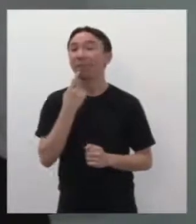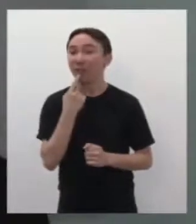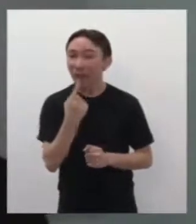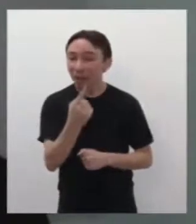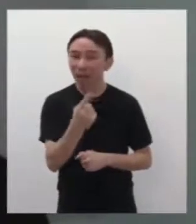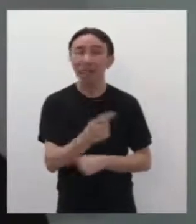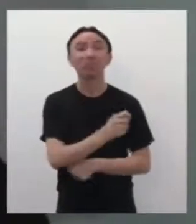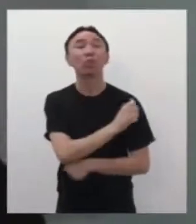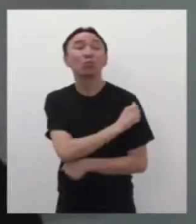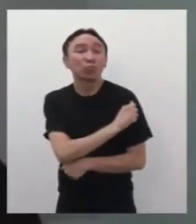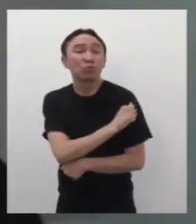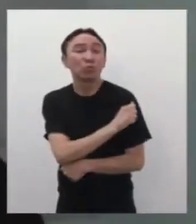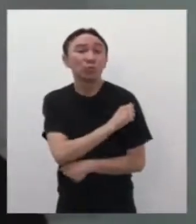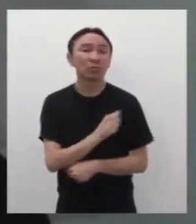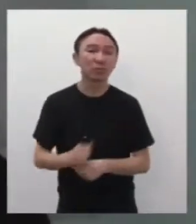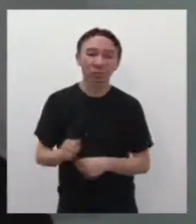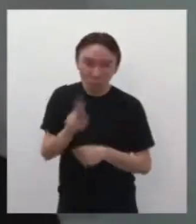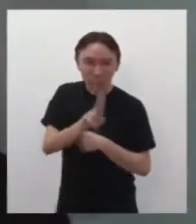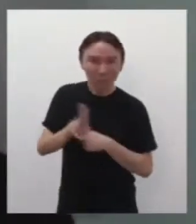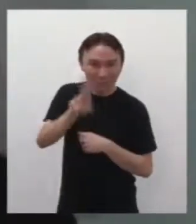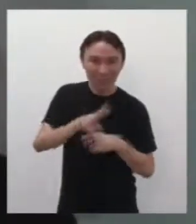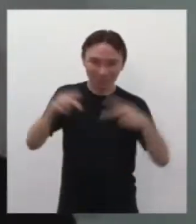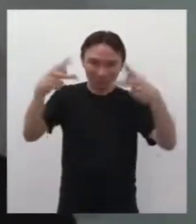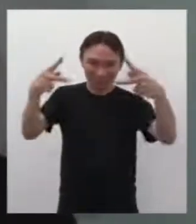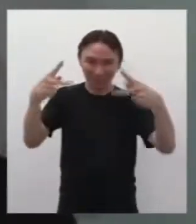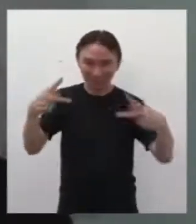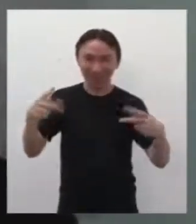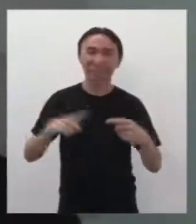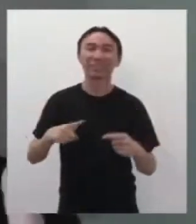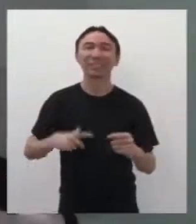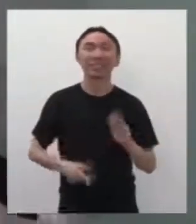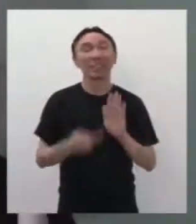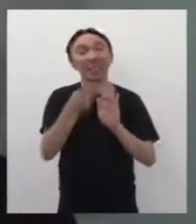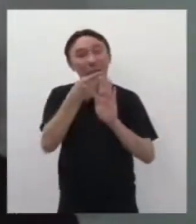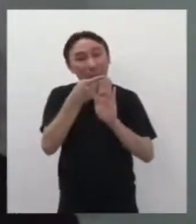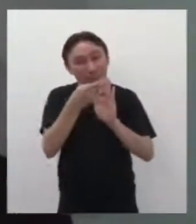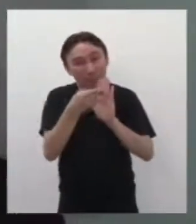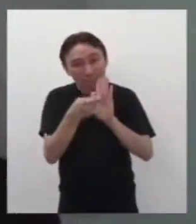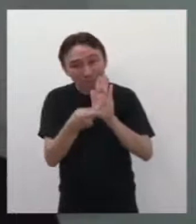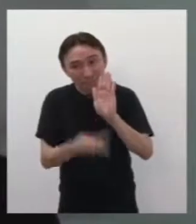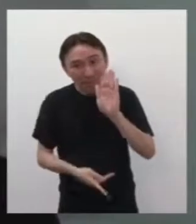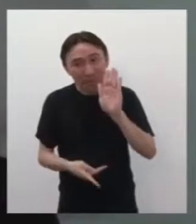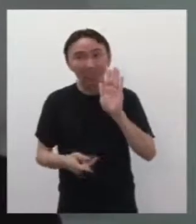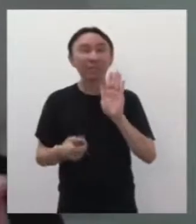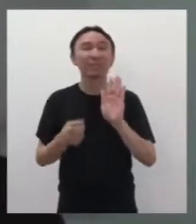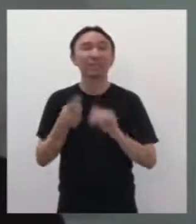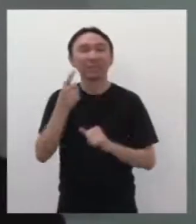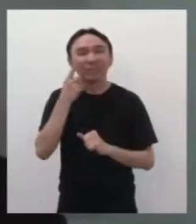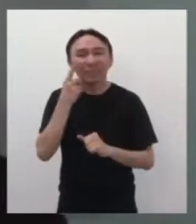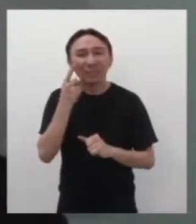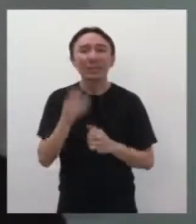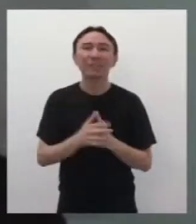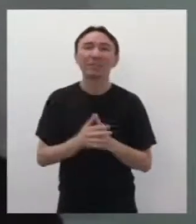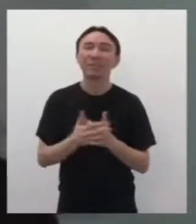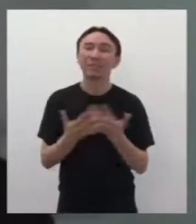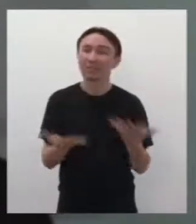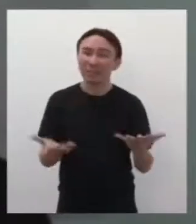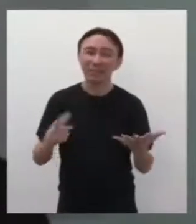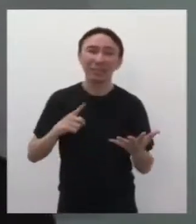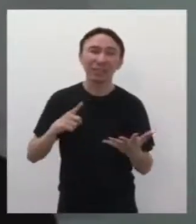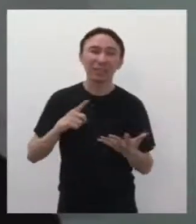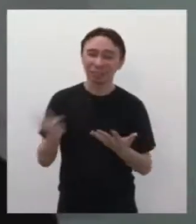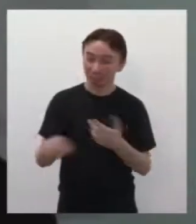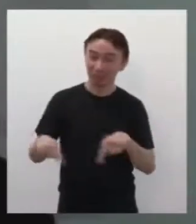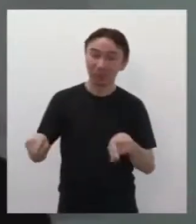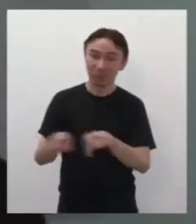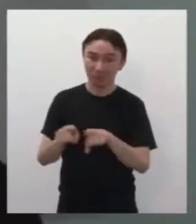utilizam a plataforma, a gente tem os projetos que são gratuitos, então, o que a gente tem com a Secretaria de Educação do Estado do Paraná, a de São Paulo também,